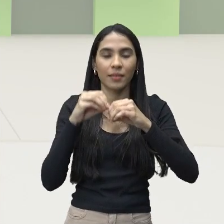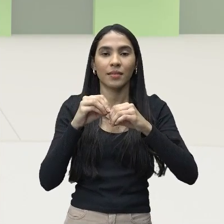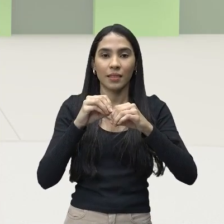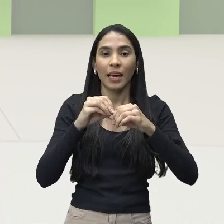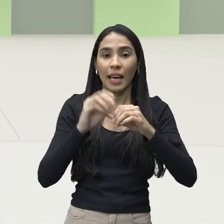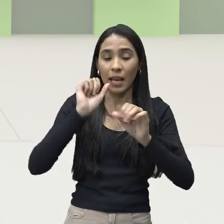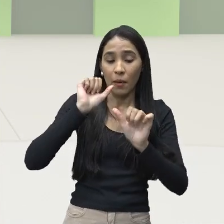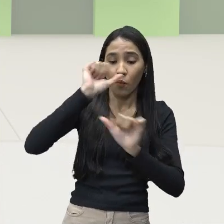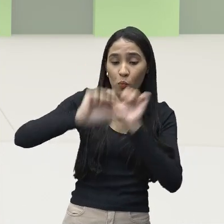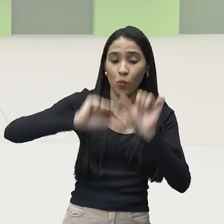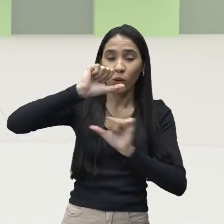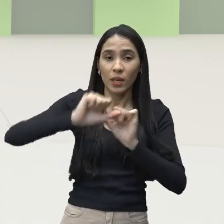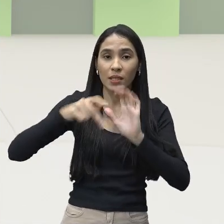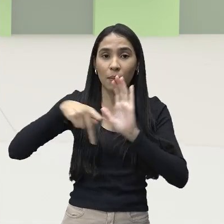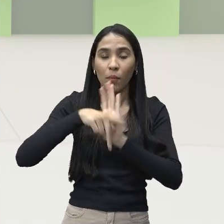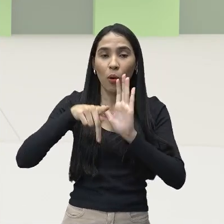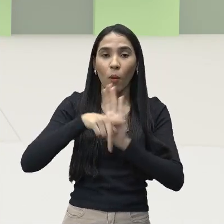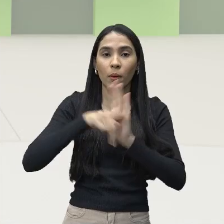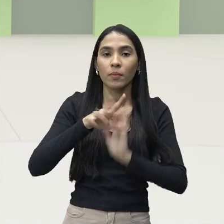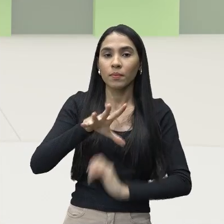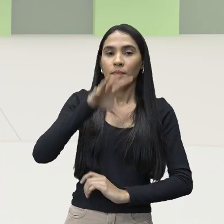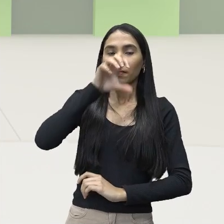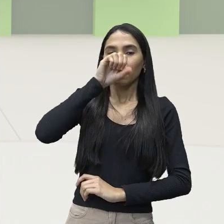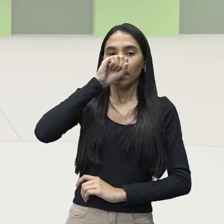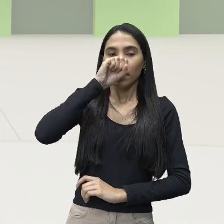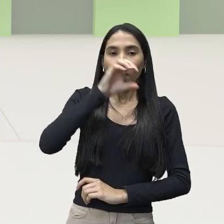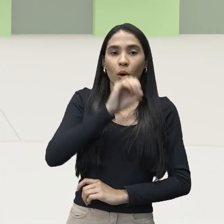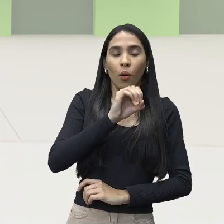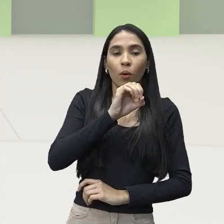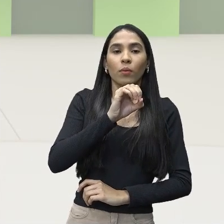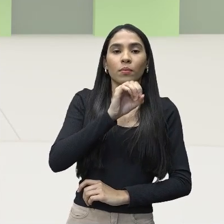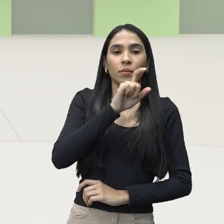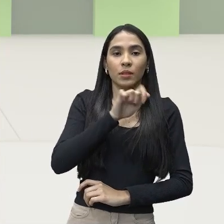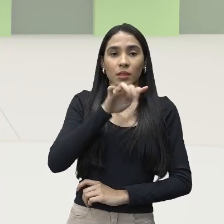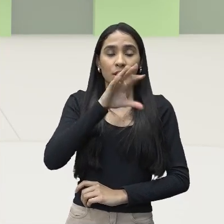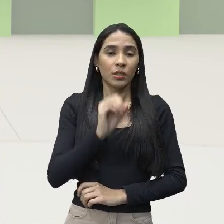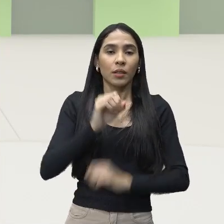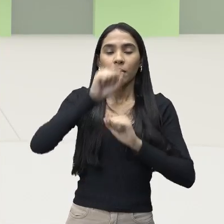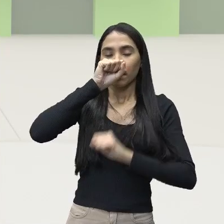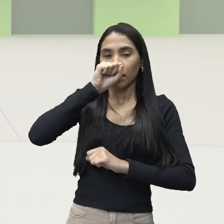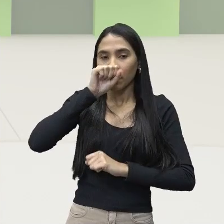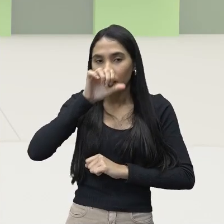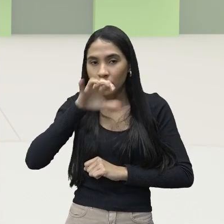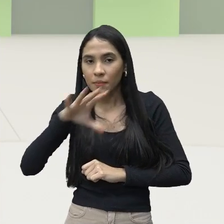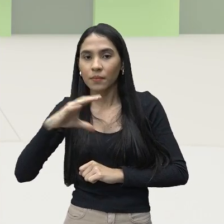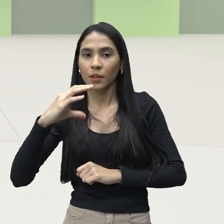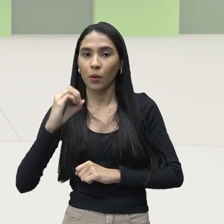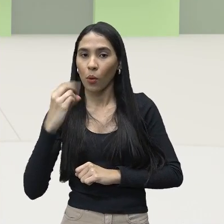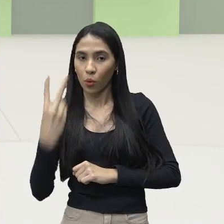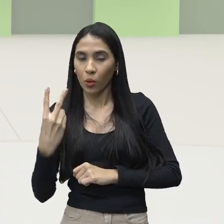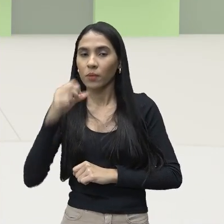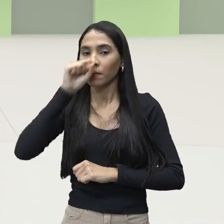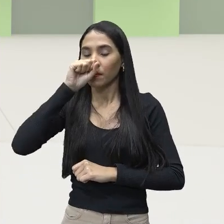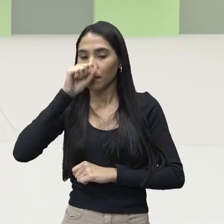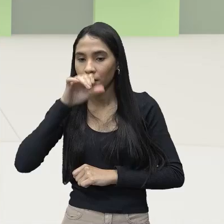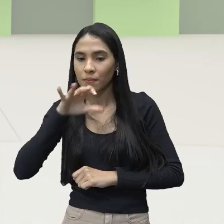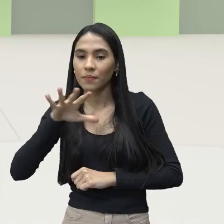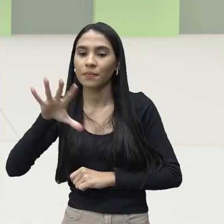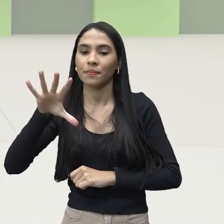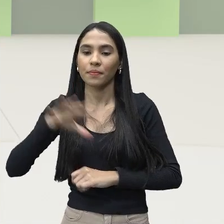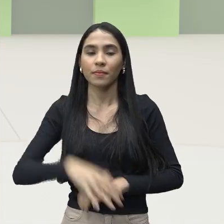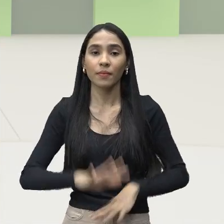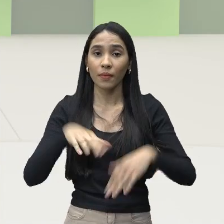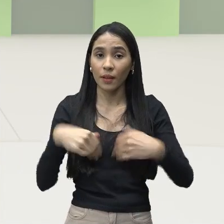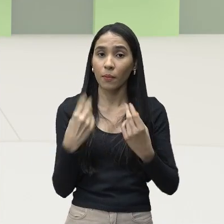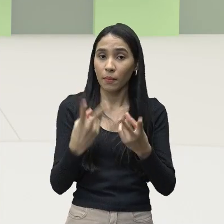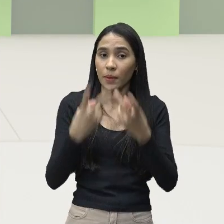as trocas gasosas, vão captar o oxigênio e liberar o gás carbônico para fora do organismo, né? Então a gente viu aí